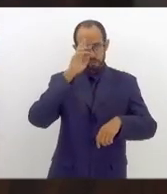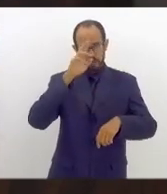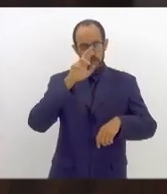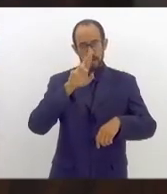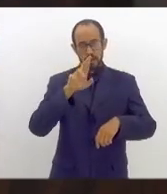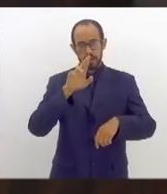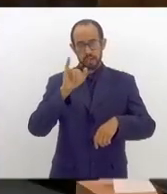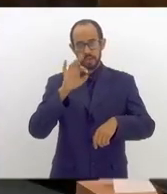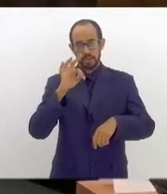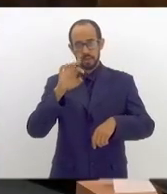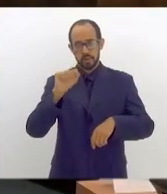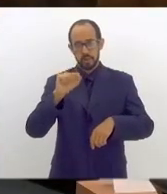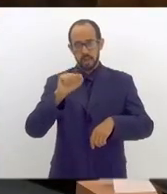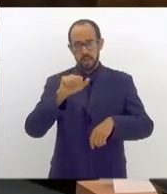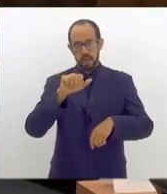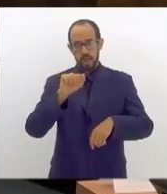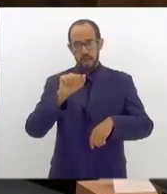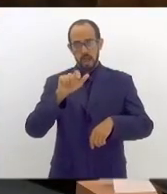Almeida